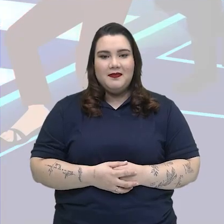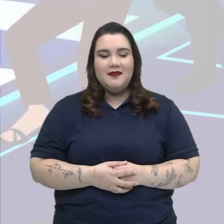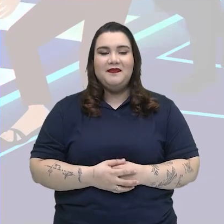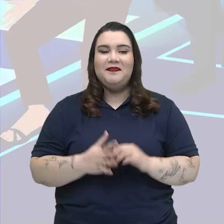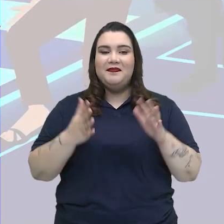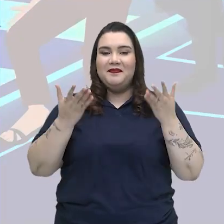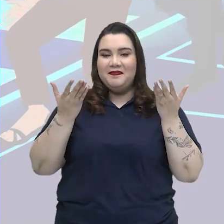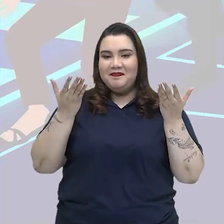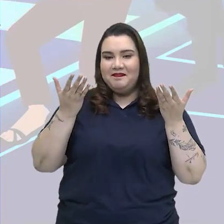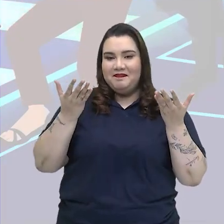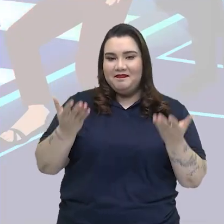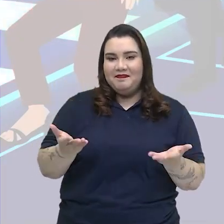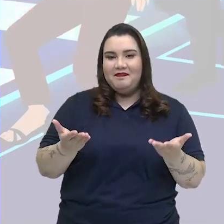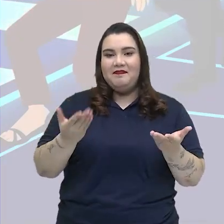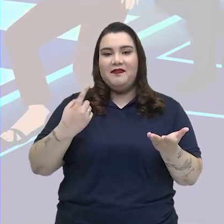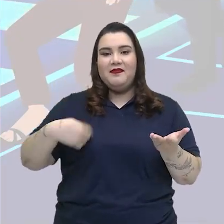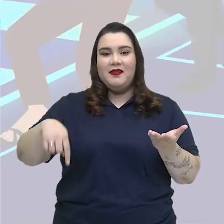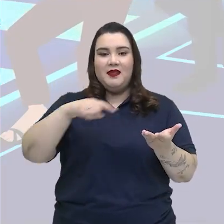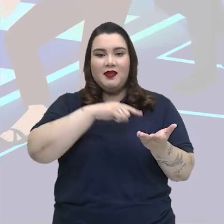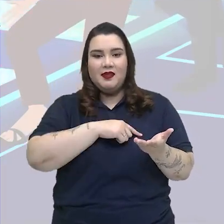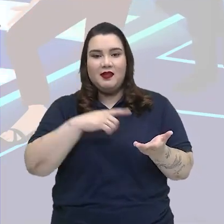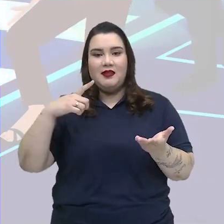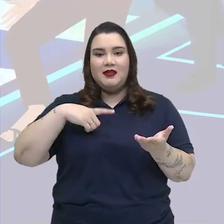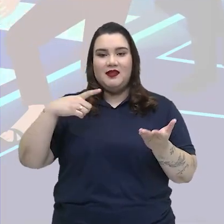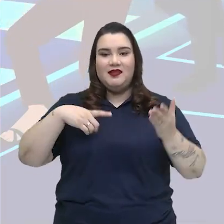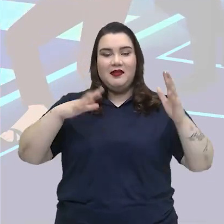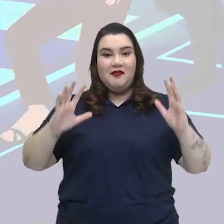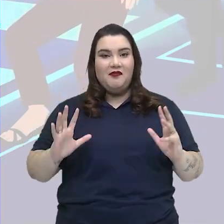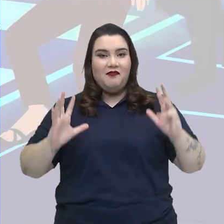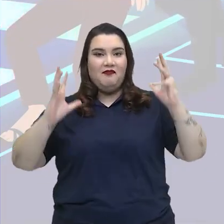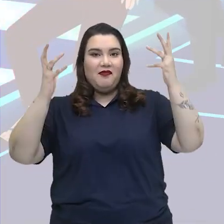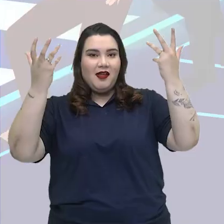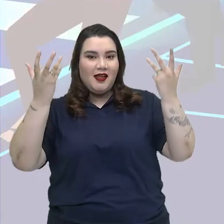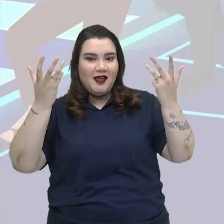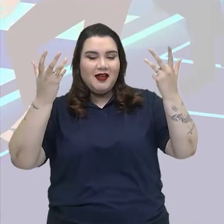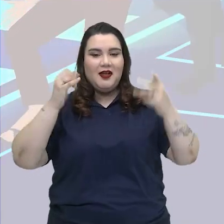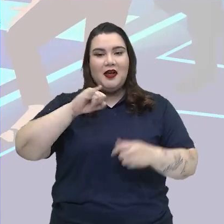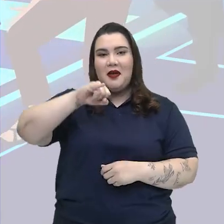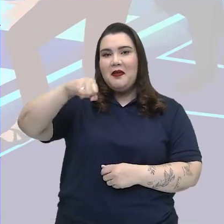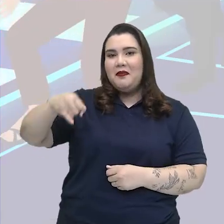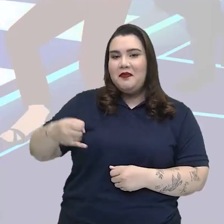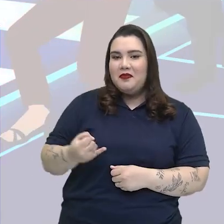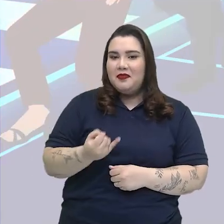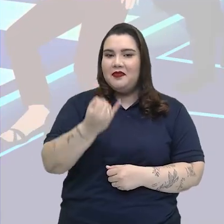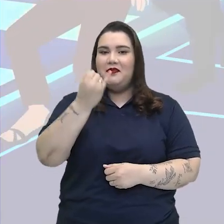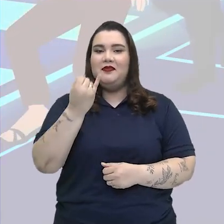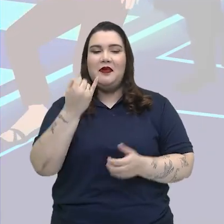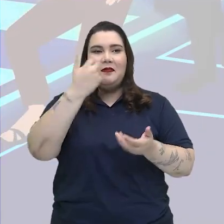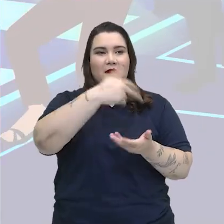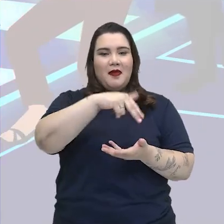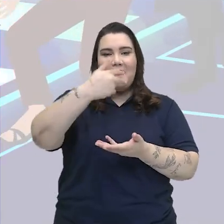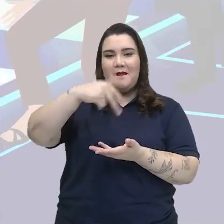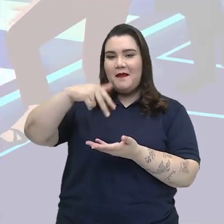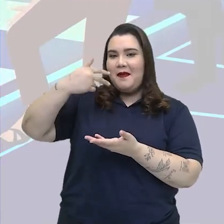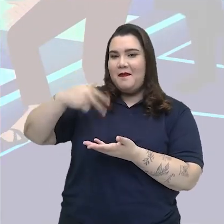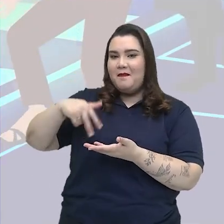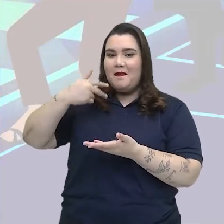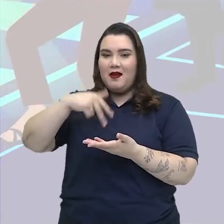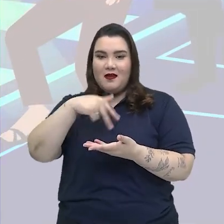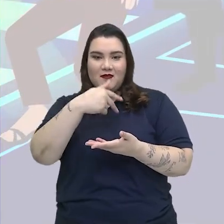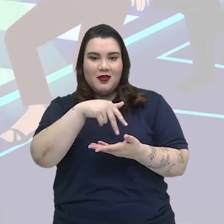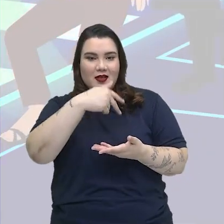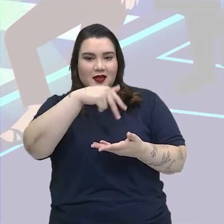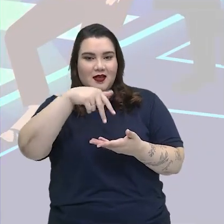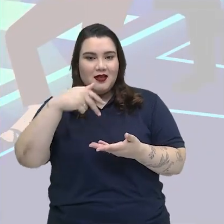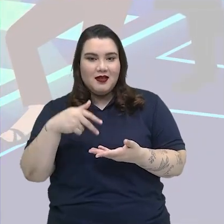Muito bem! Quando nós estamos numa festa, aproveitando, dançando,